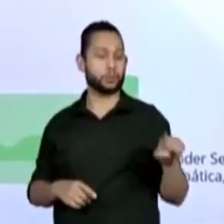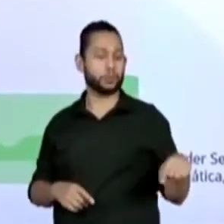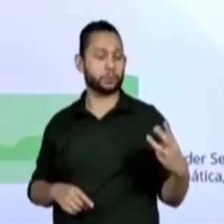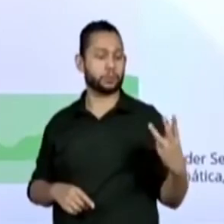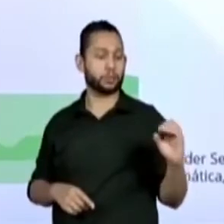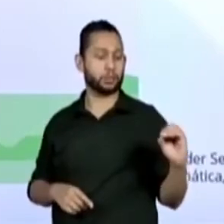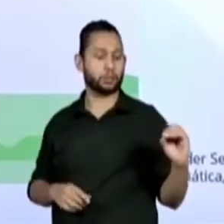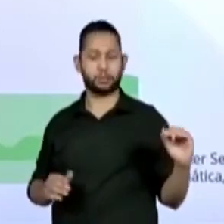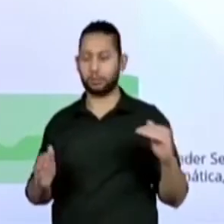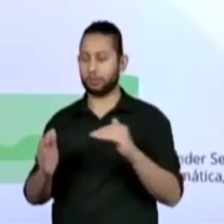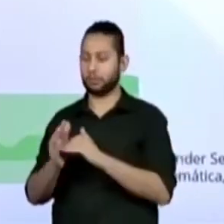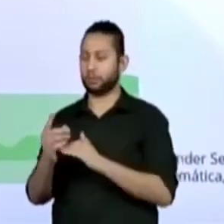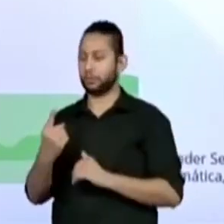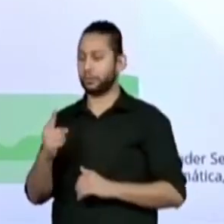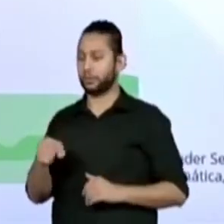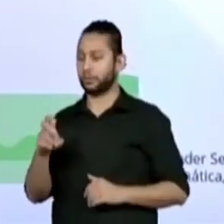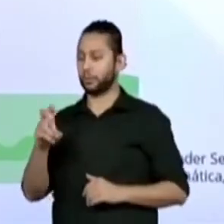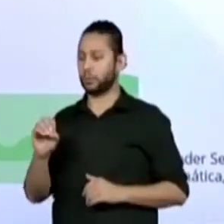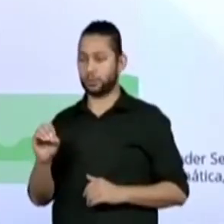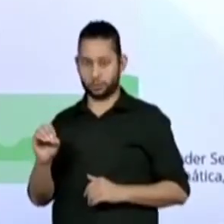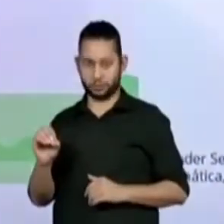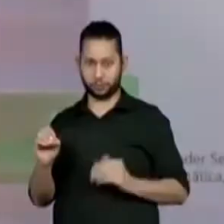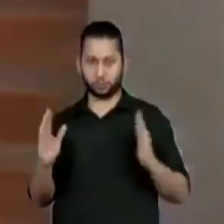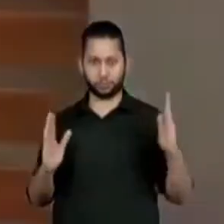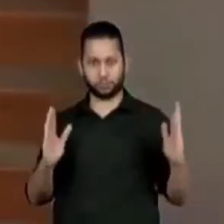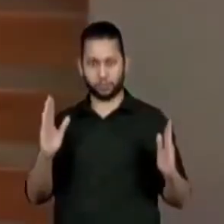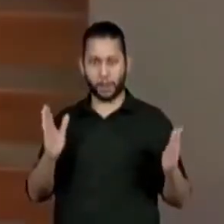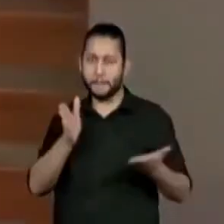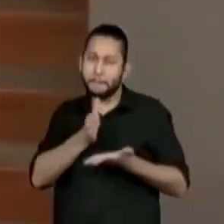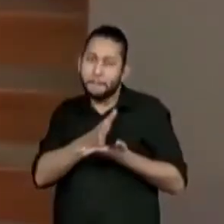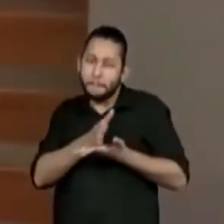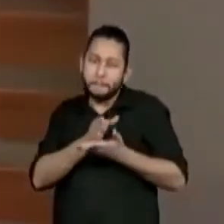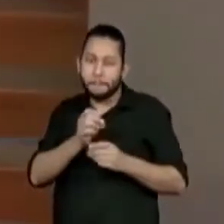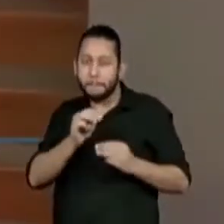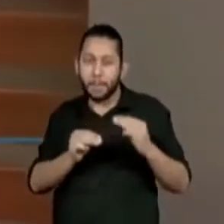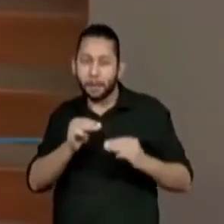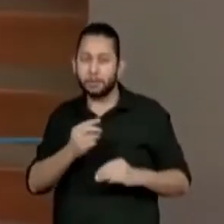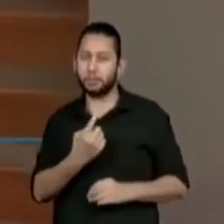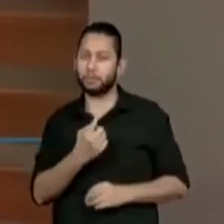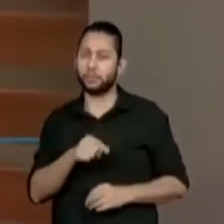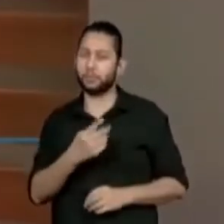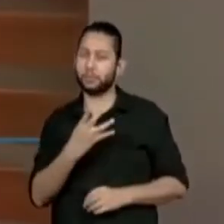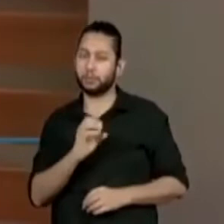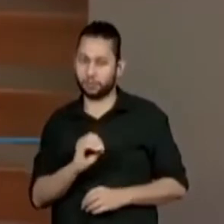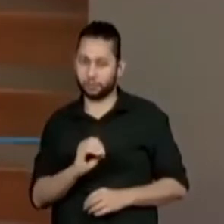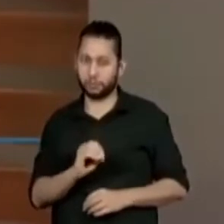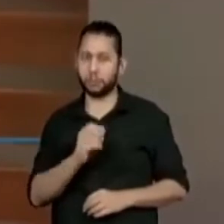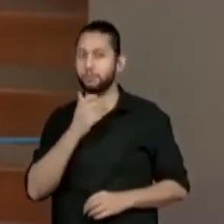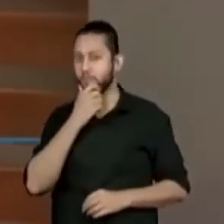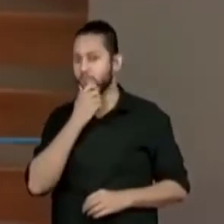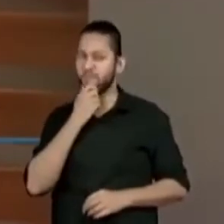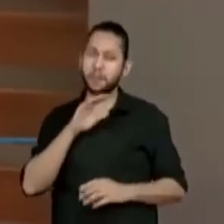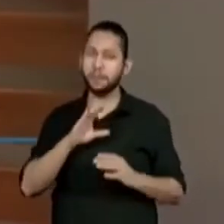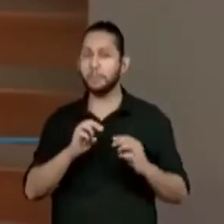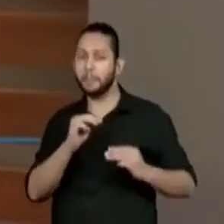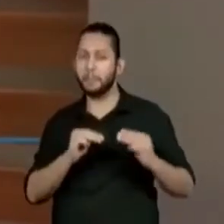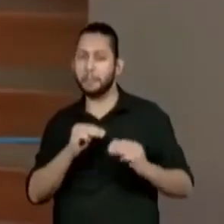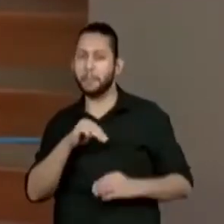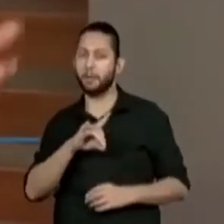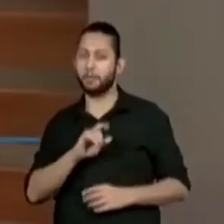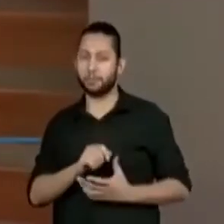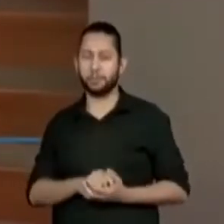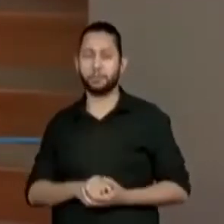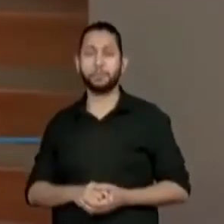1,30 a 1,50, com uma média aí de 1,40, mais ou menos. Certo? Então, essa é a média de altura. O que